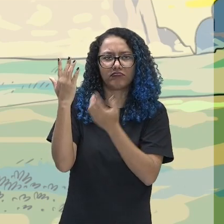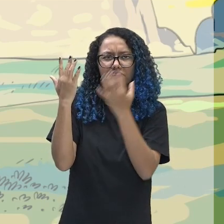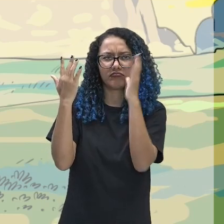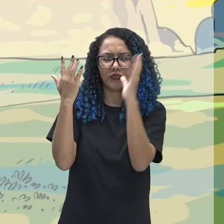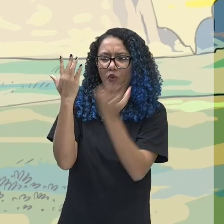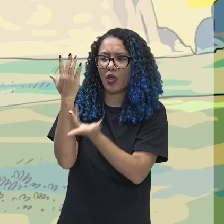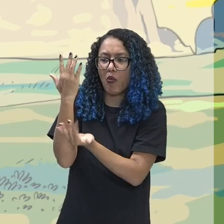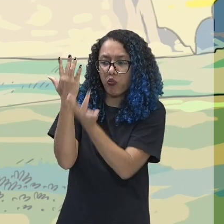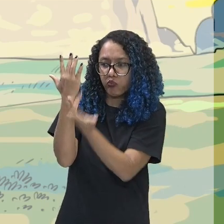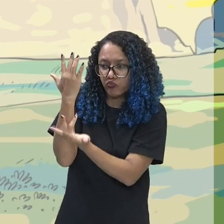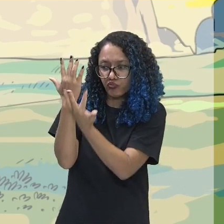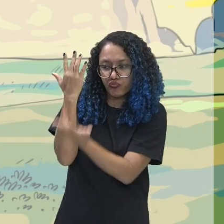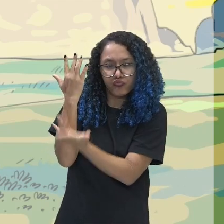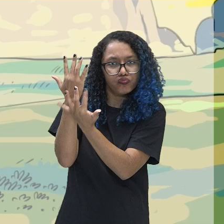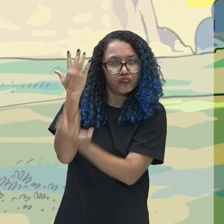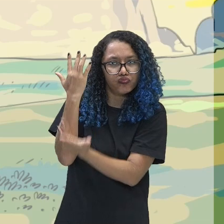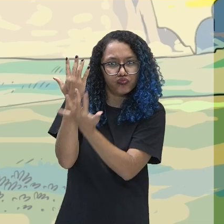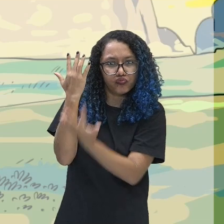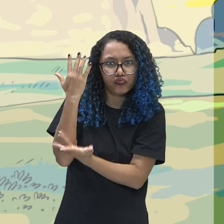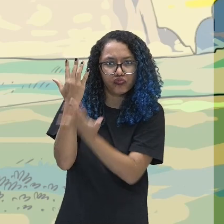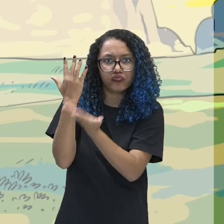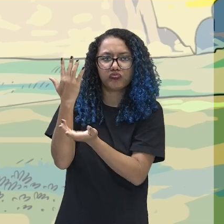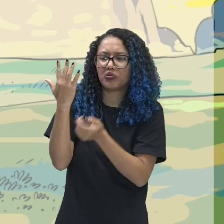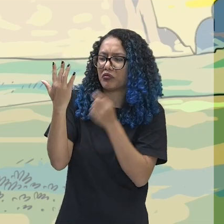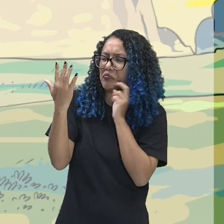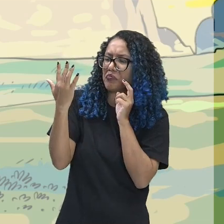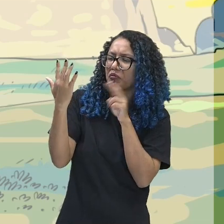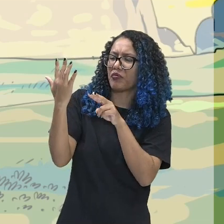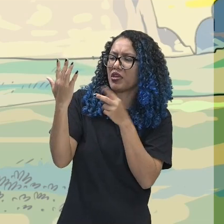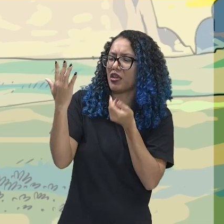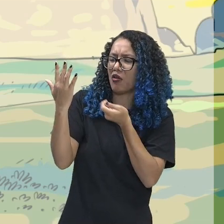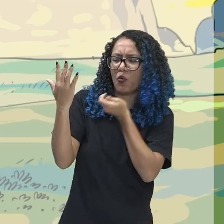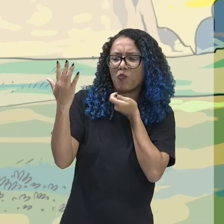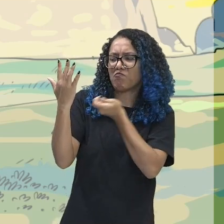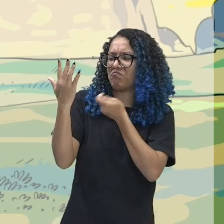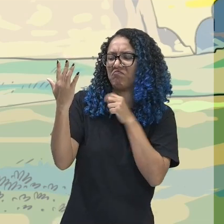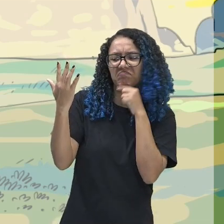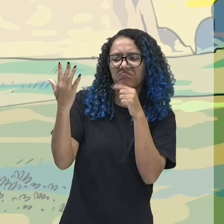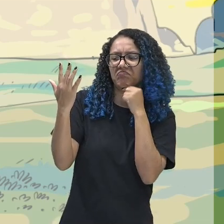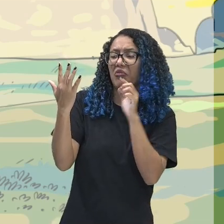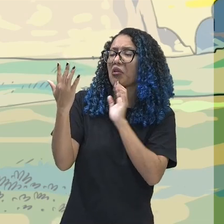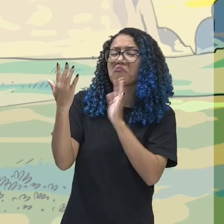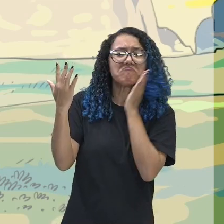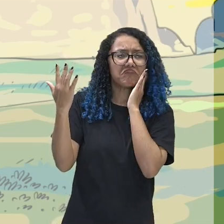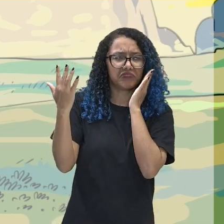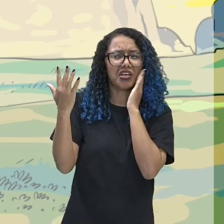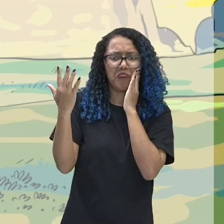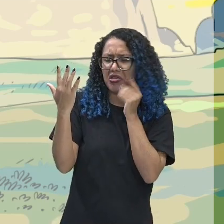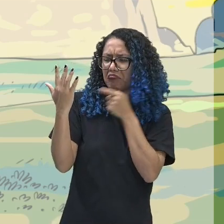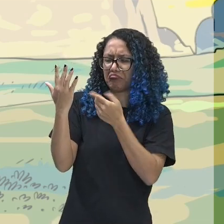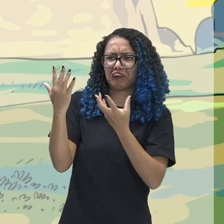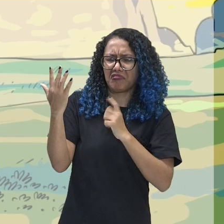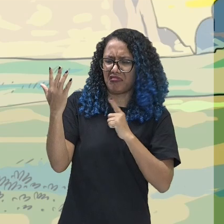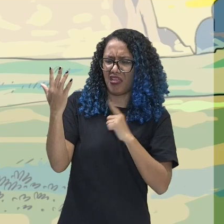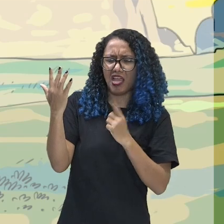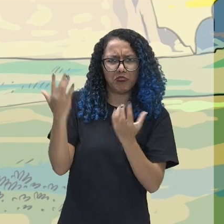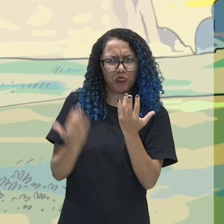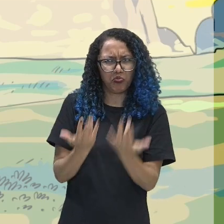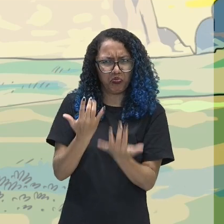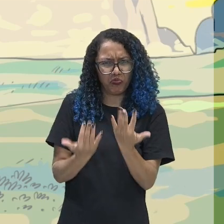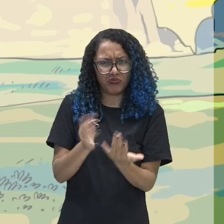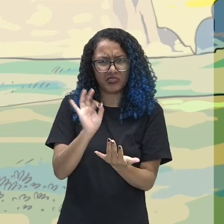ali o fogo, não sabia, obviamente, como dominá-lo, mas sabia que ele existia, tá, gente? Quando ele passa